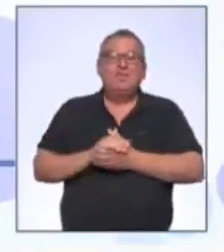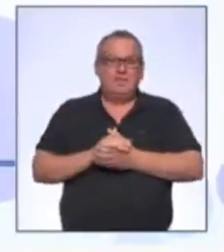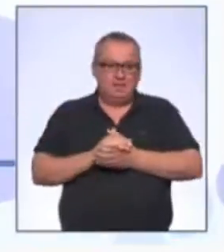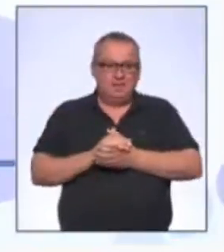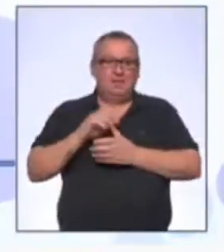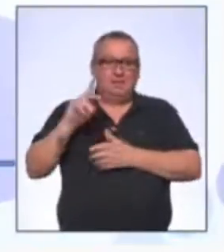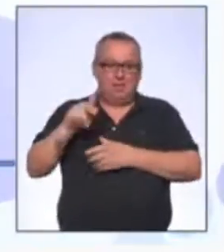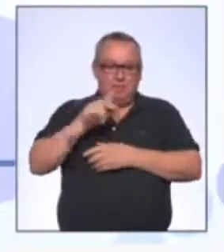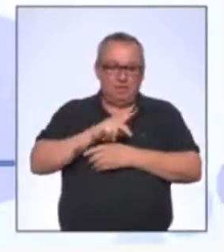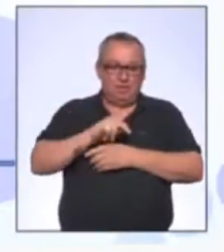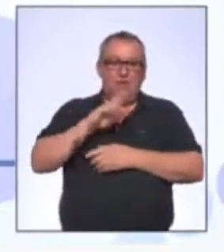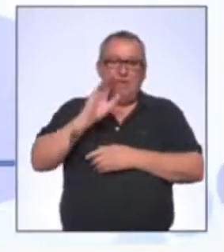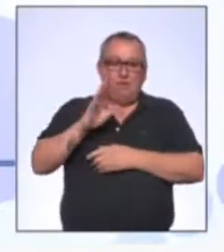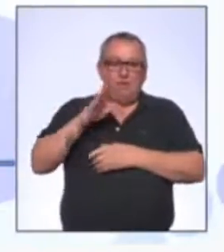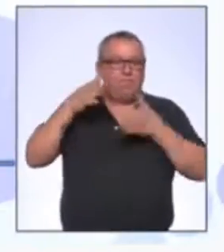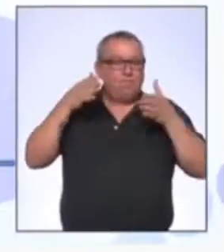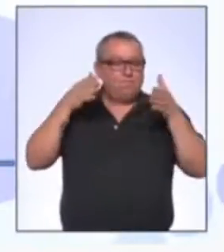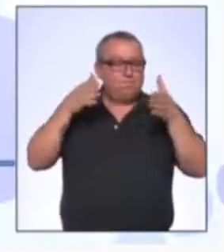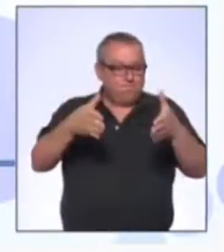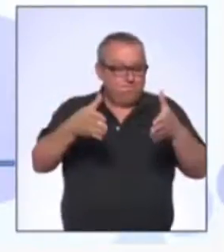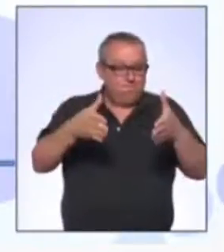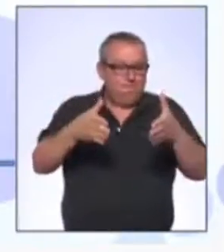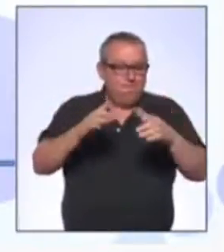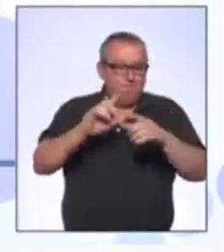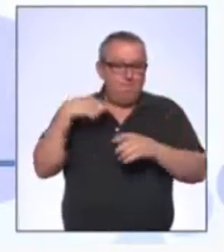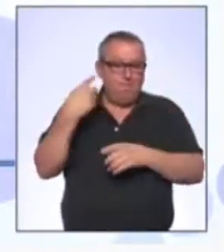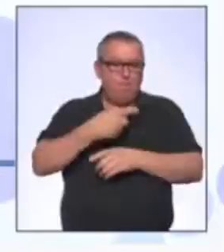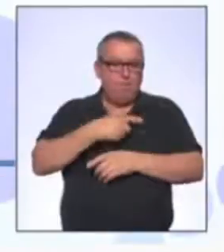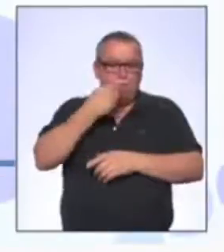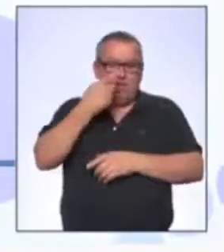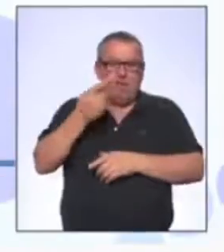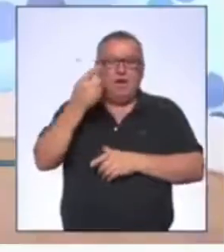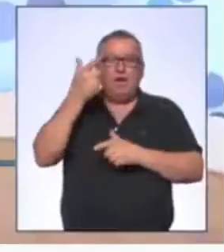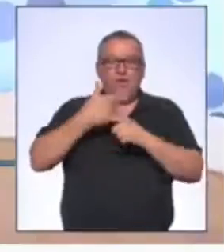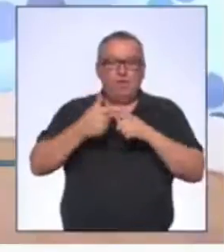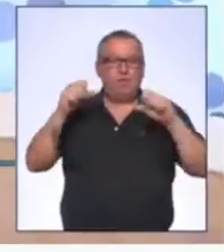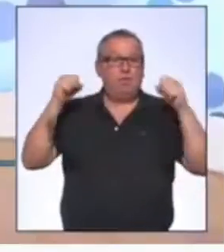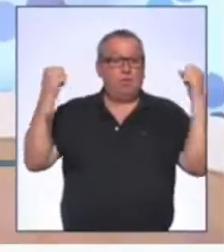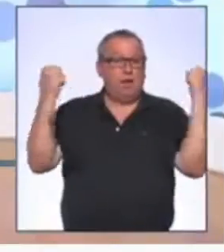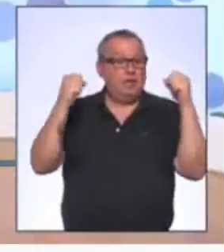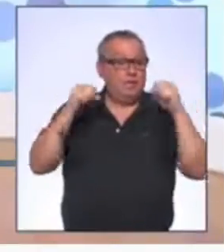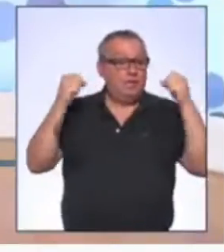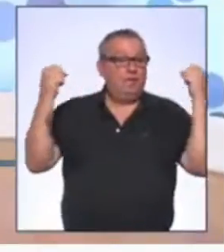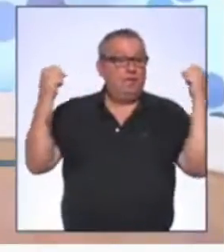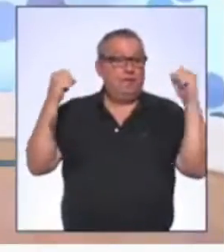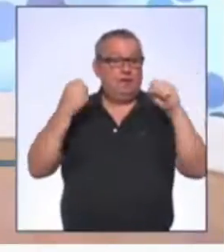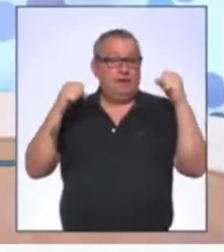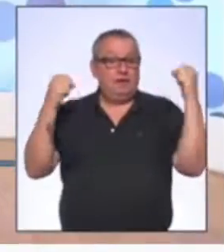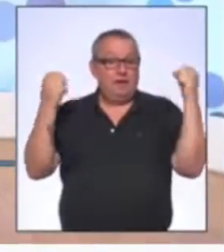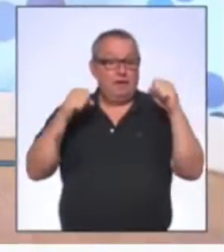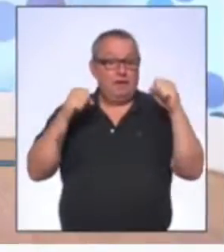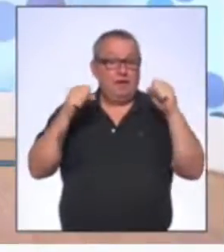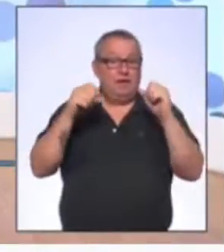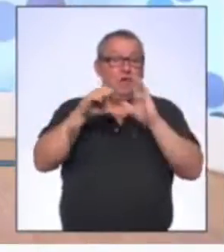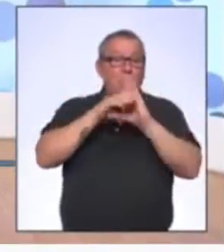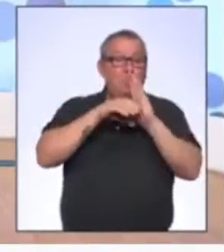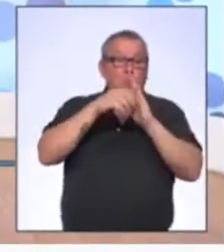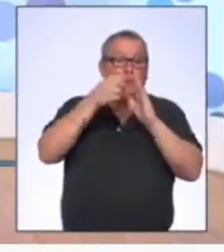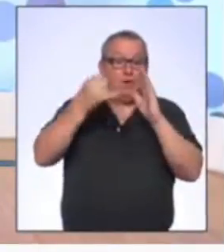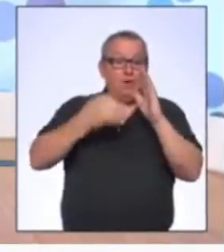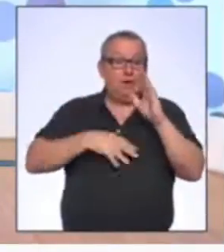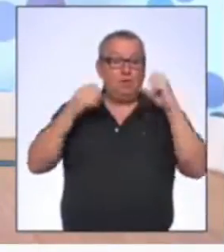professora juliana já bordou né que a gente vai falar um pouco educação física educação componente curricular da educação